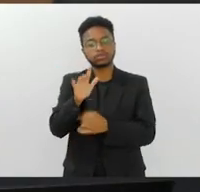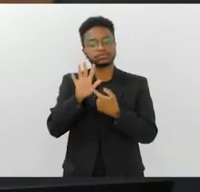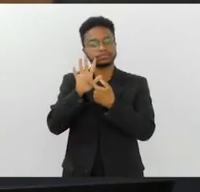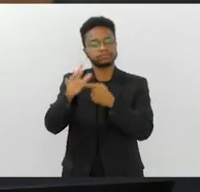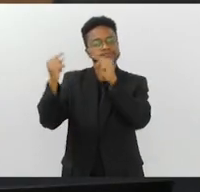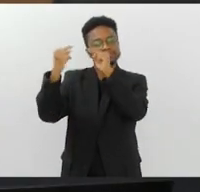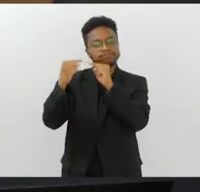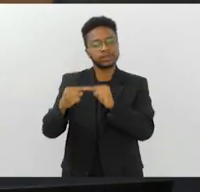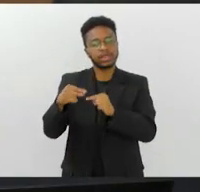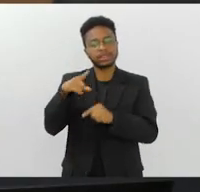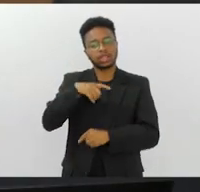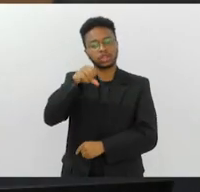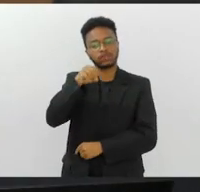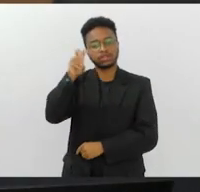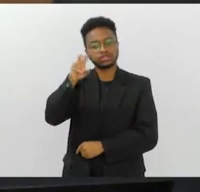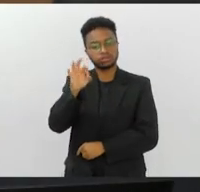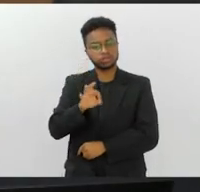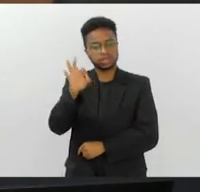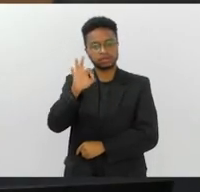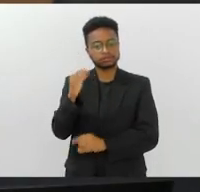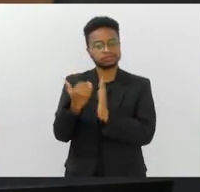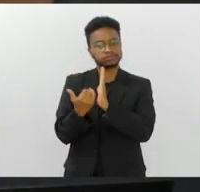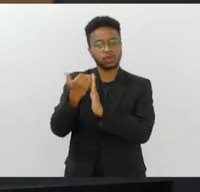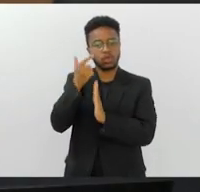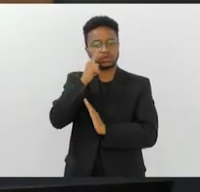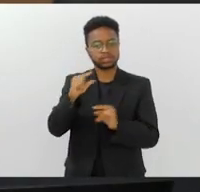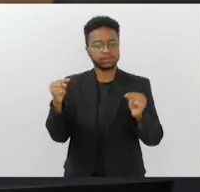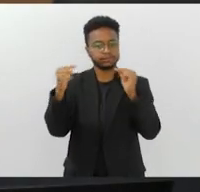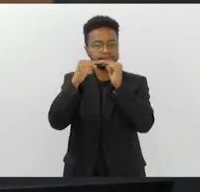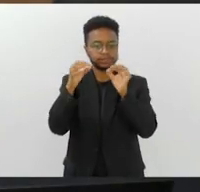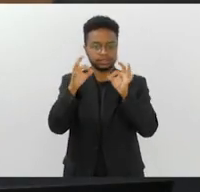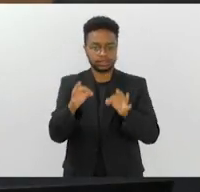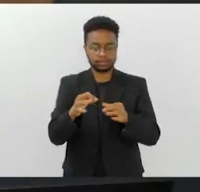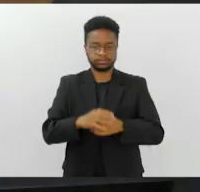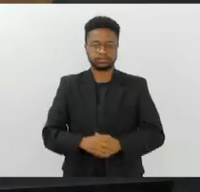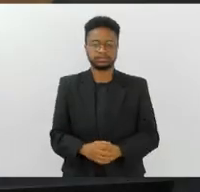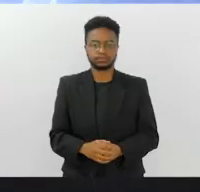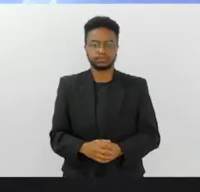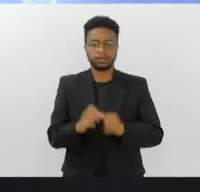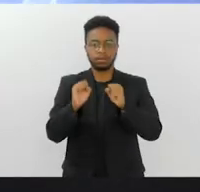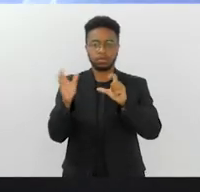muito maior que 95% passar por